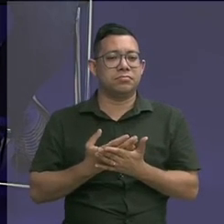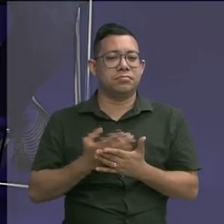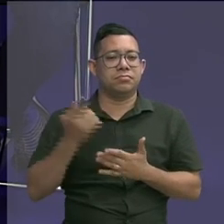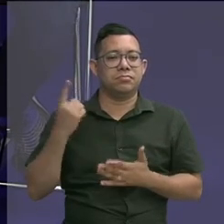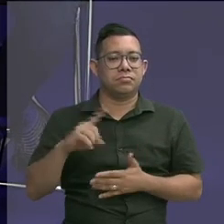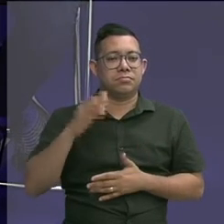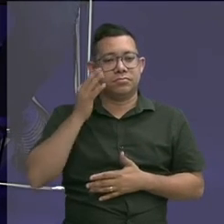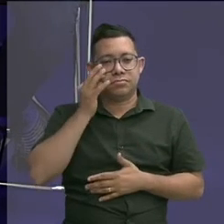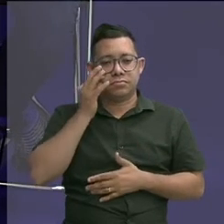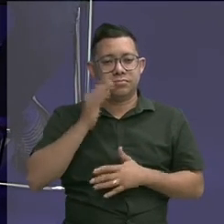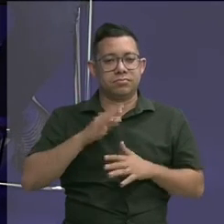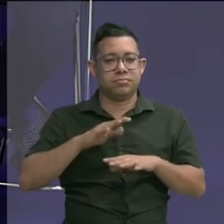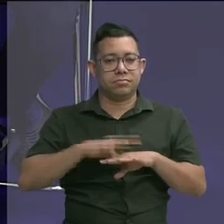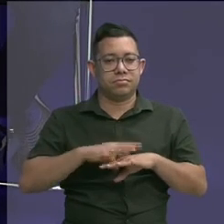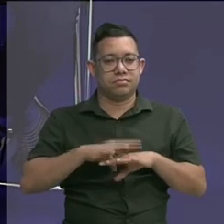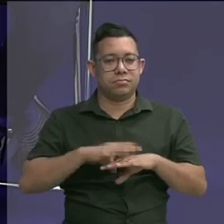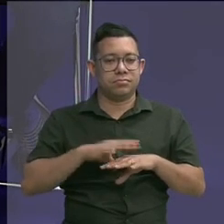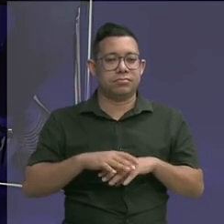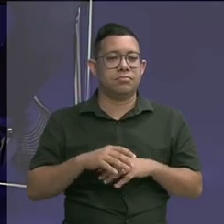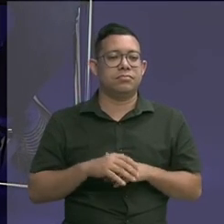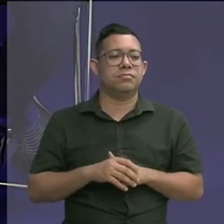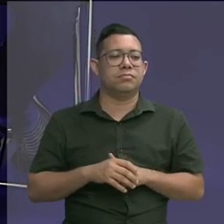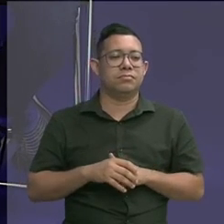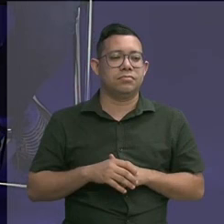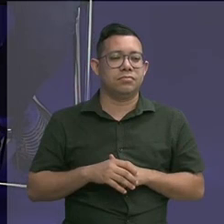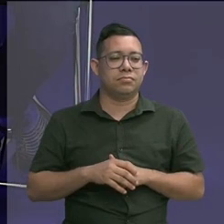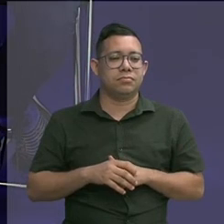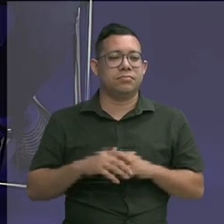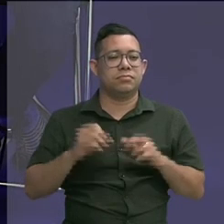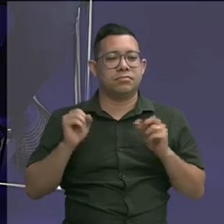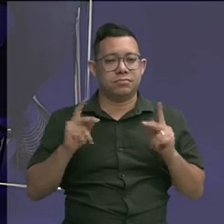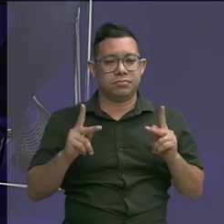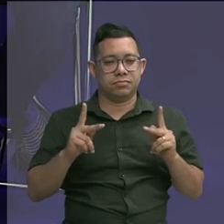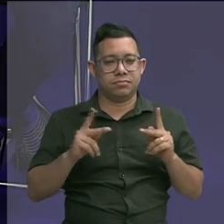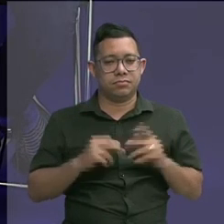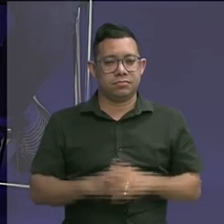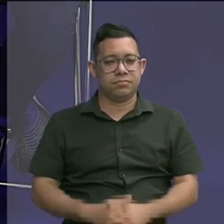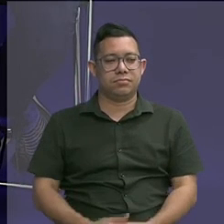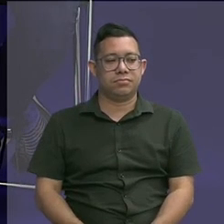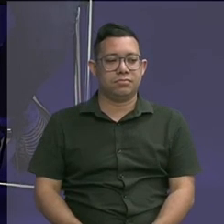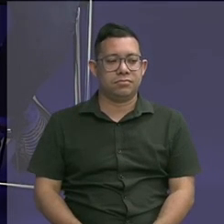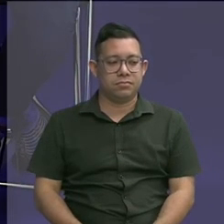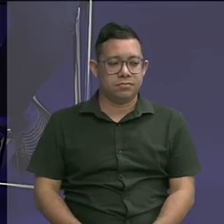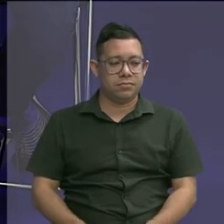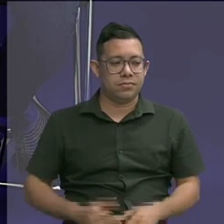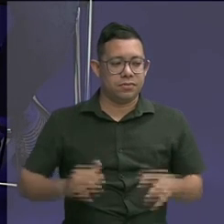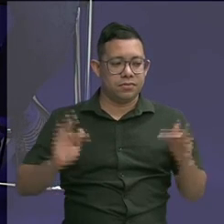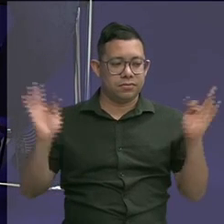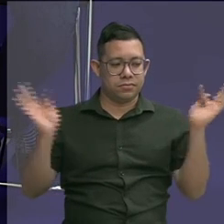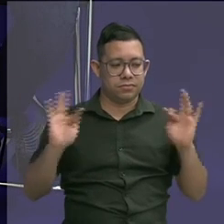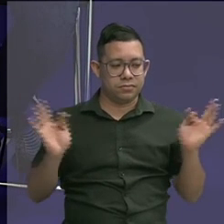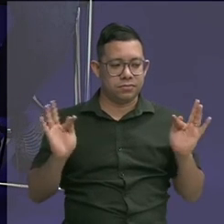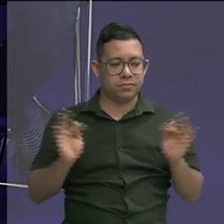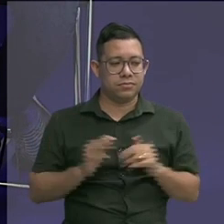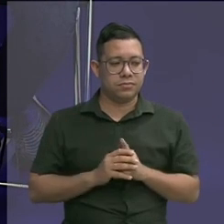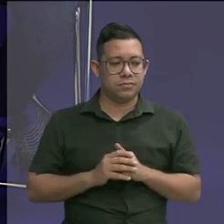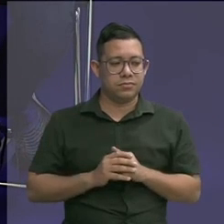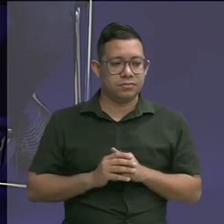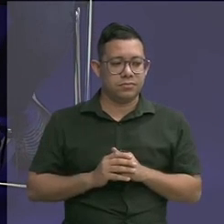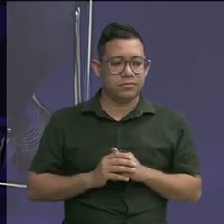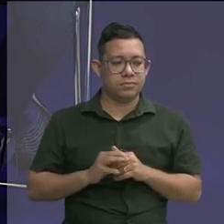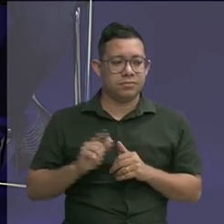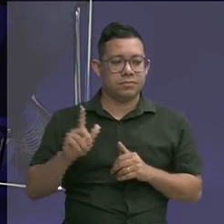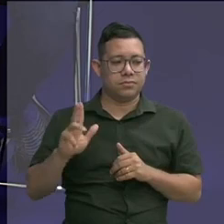a gente vê essa é a última ao vivo de matemática tá bom a gente fica muito feliz de ter você só tchau